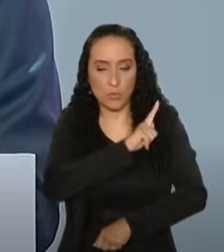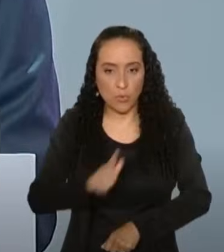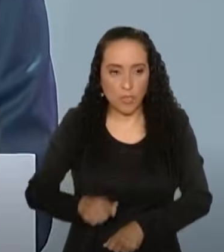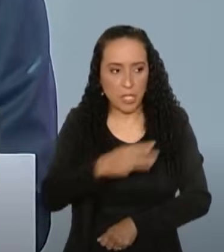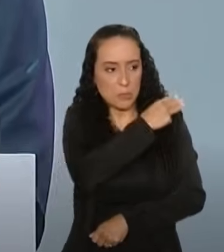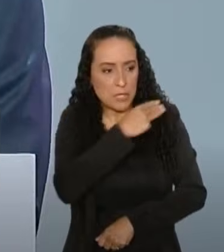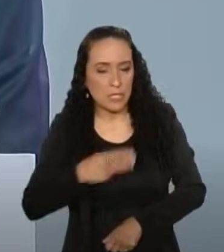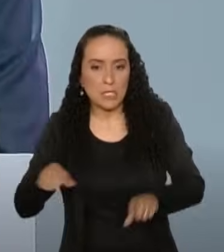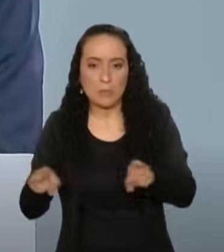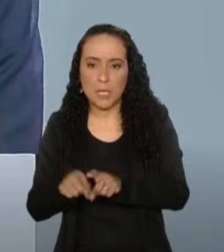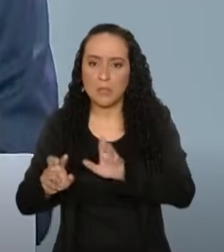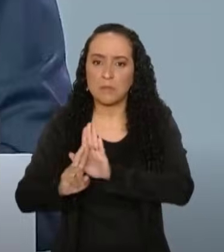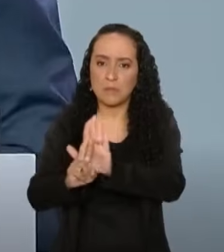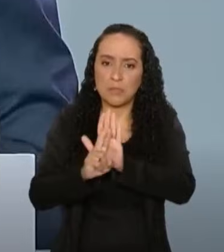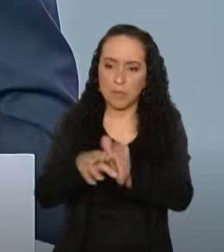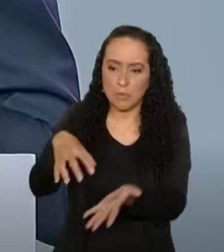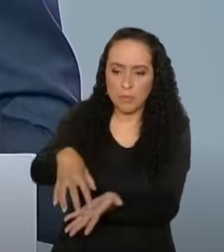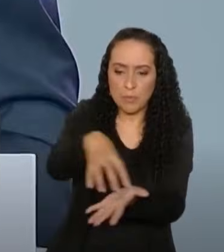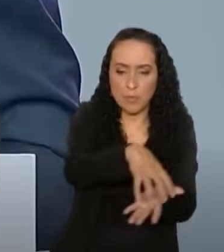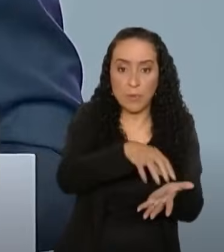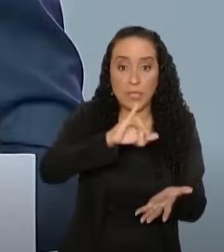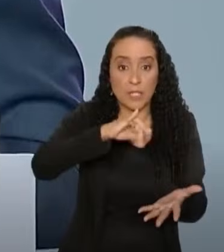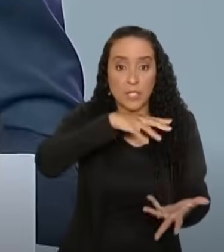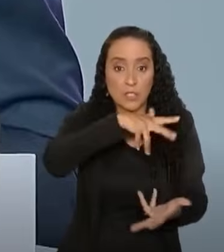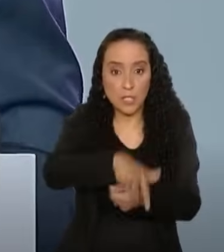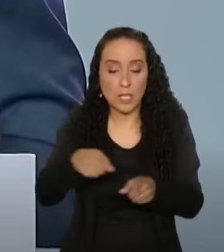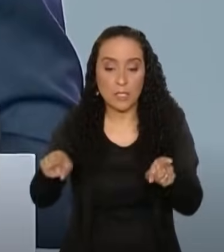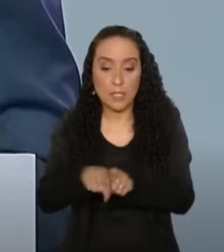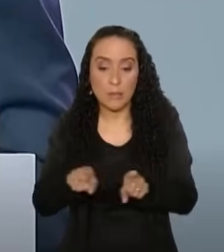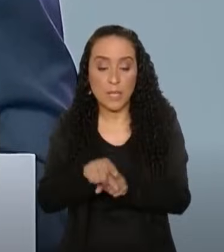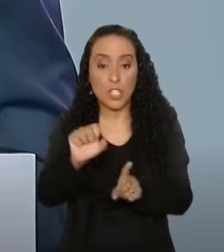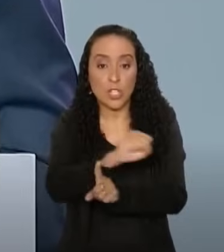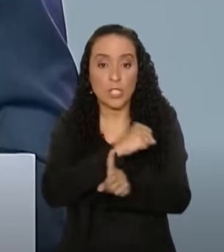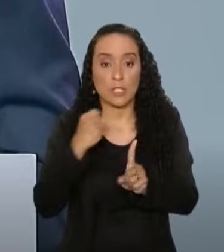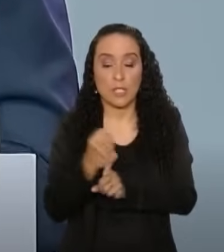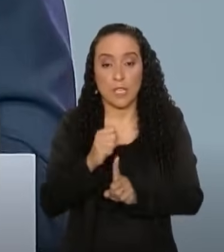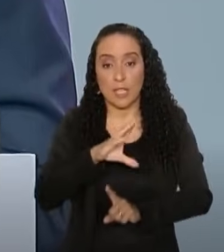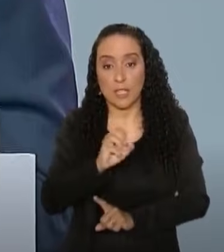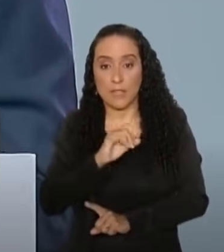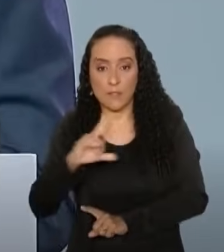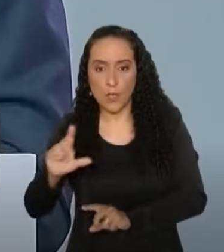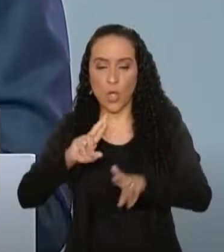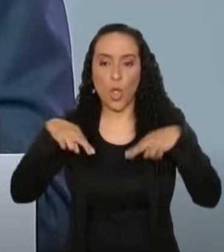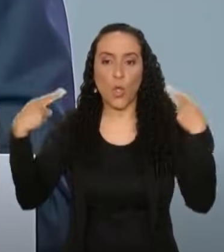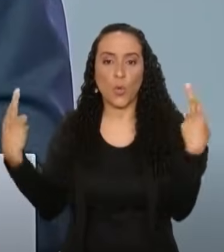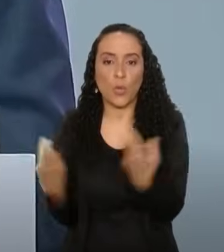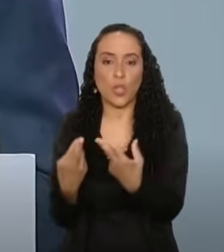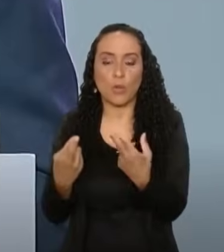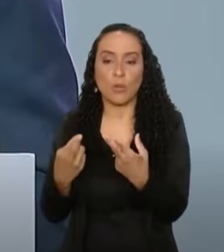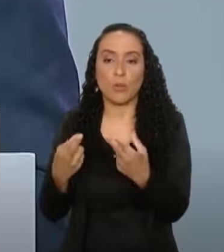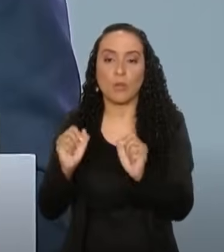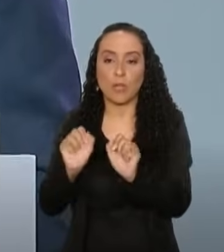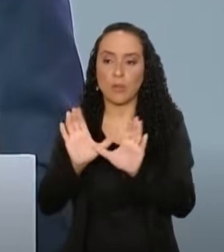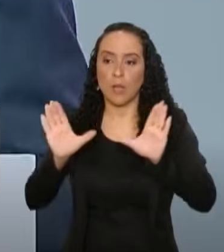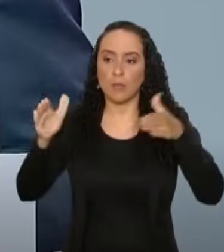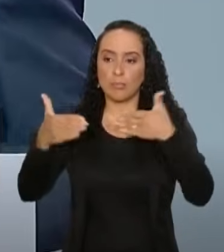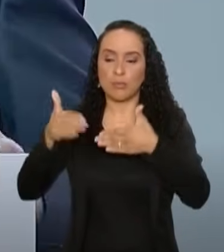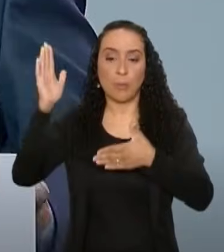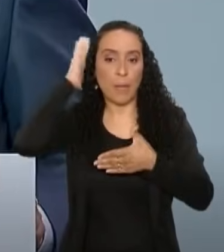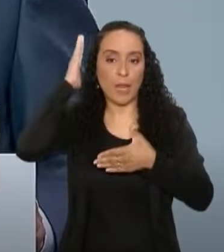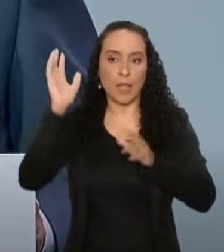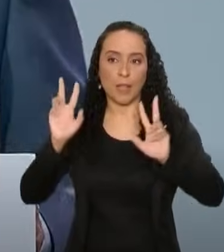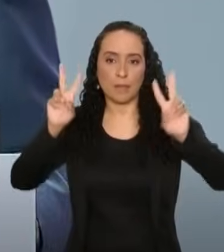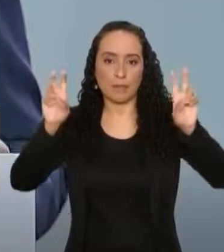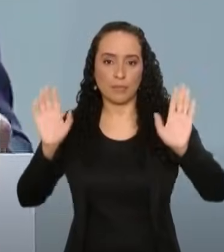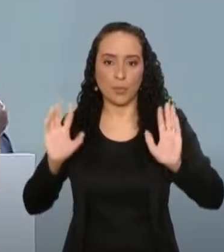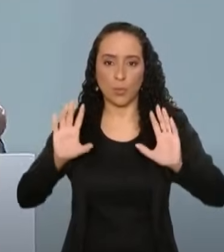Estados, representantes de organizações internacionais e da sociedade civil se reuniram na Cúpula de Belém pelo clima.